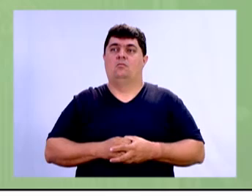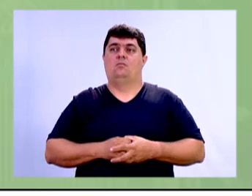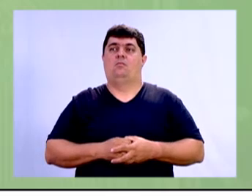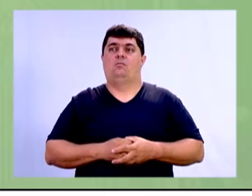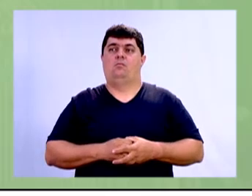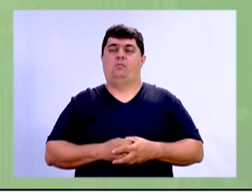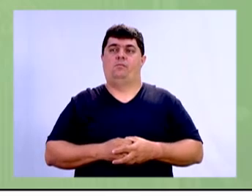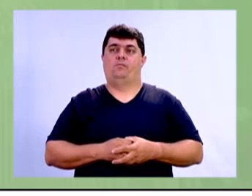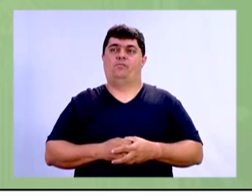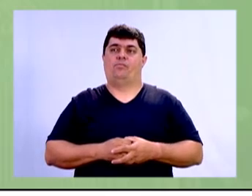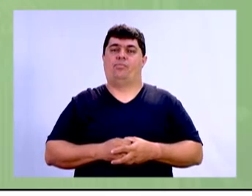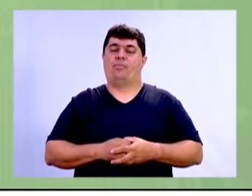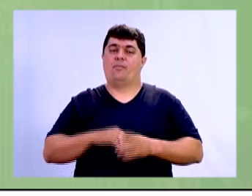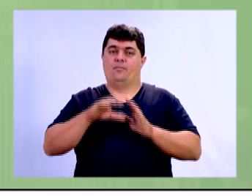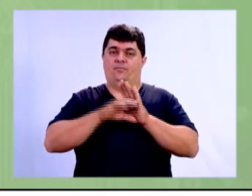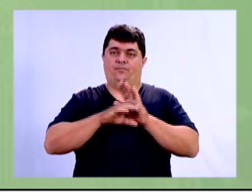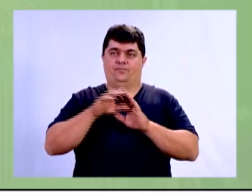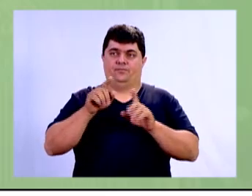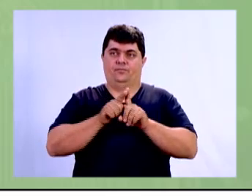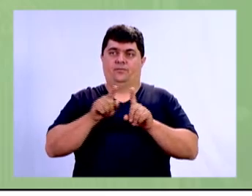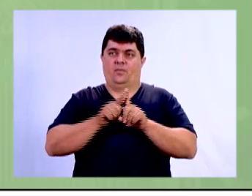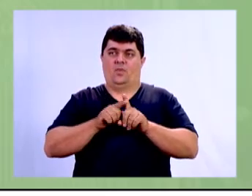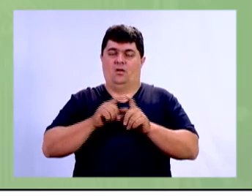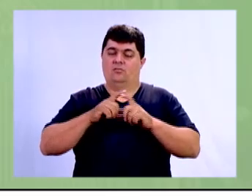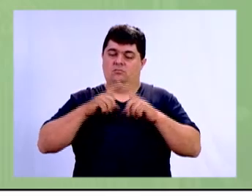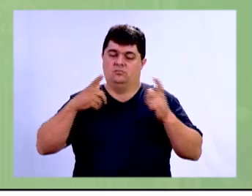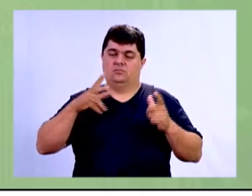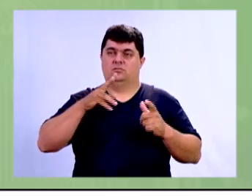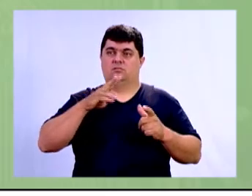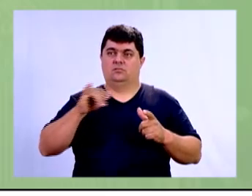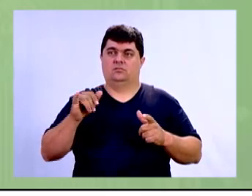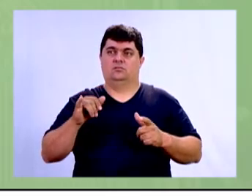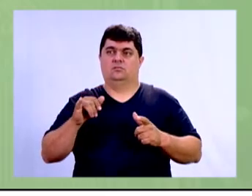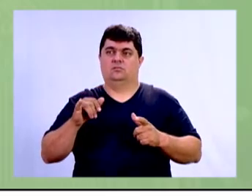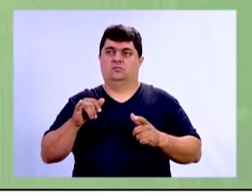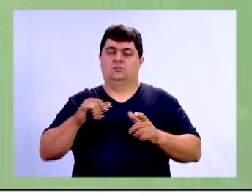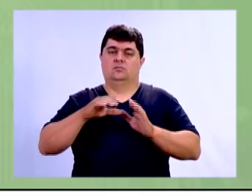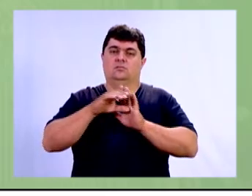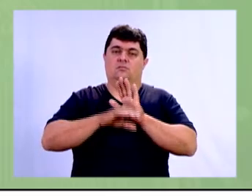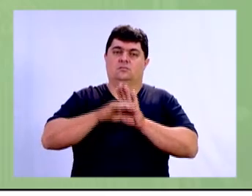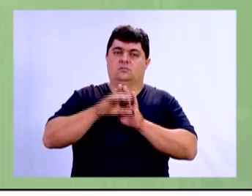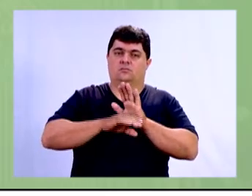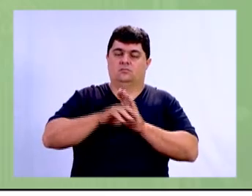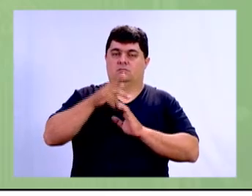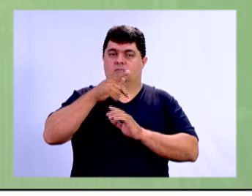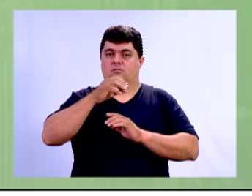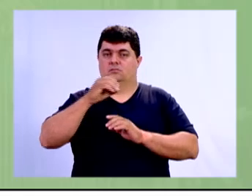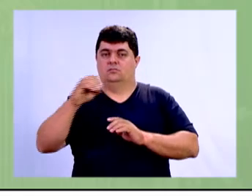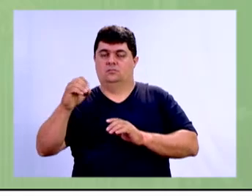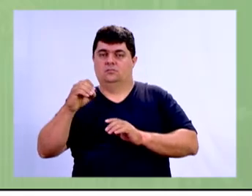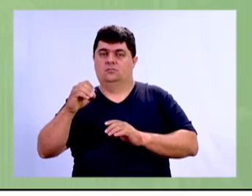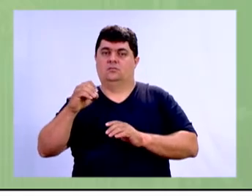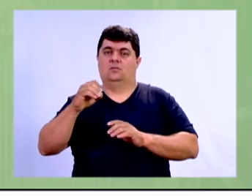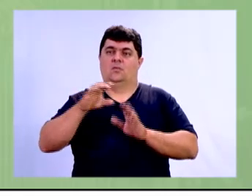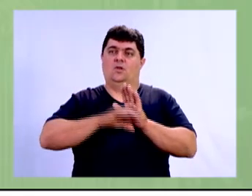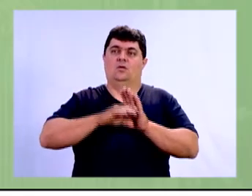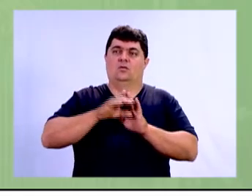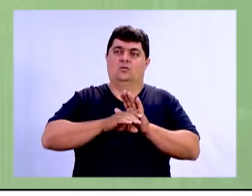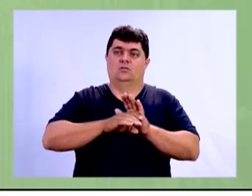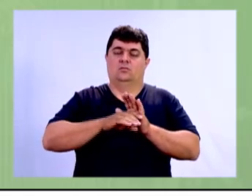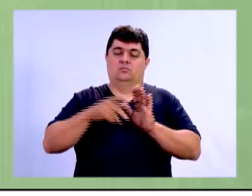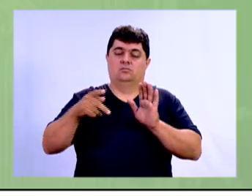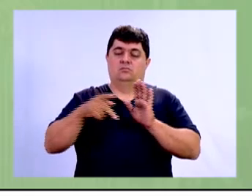Além desses conceitos, a gente vai aumentar, né, os nossos fundamentos de programação orientada a objetos. A gente vai ver alguns conceitos